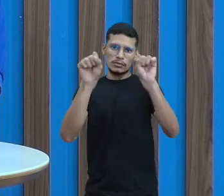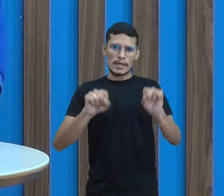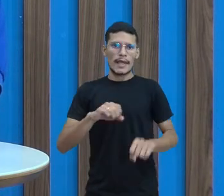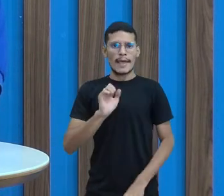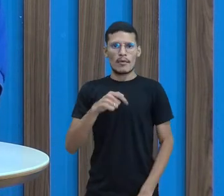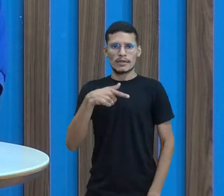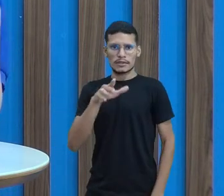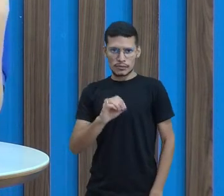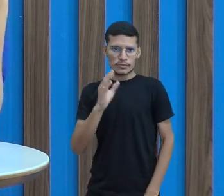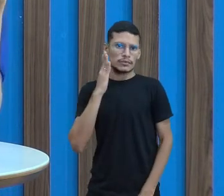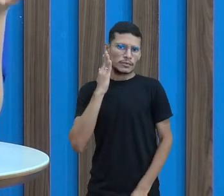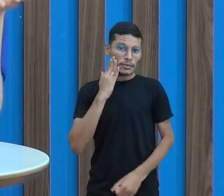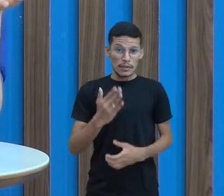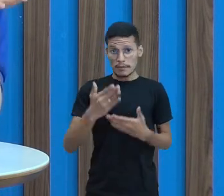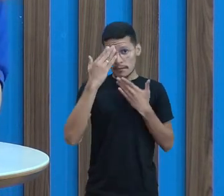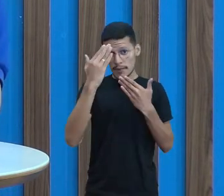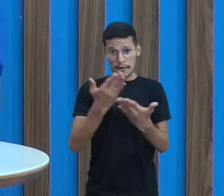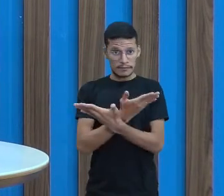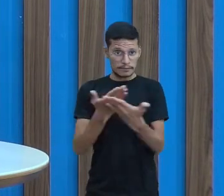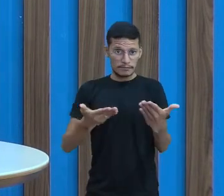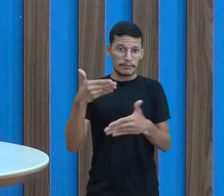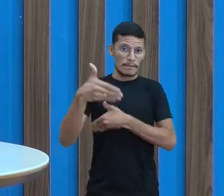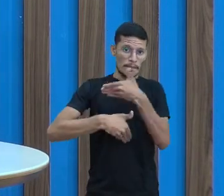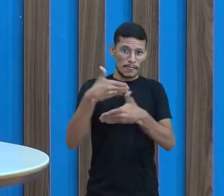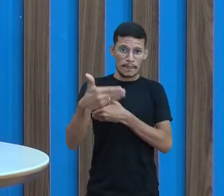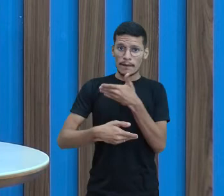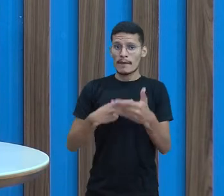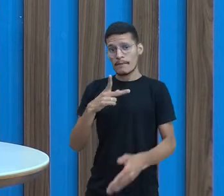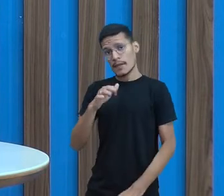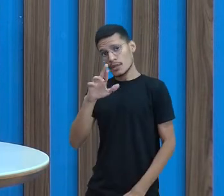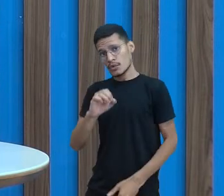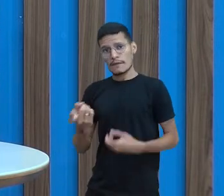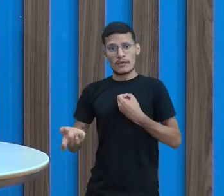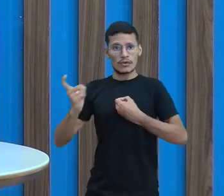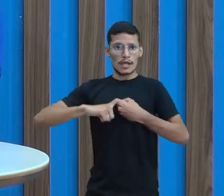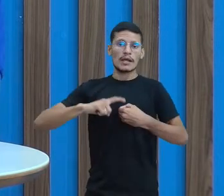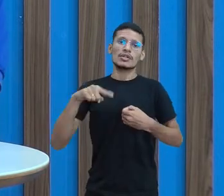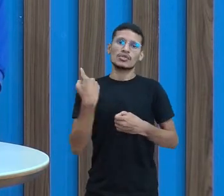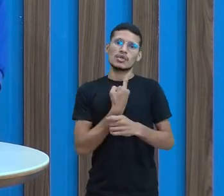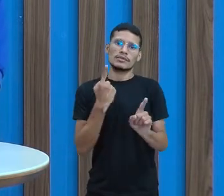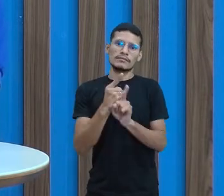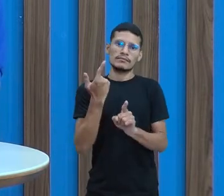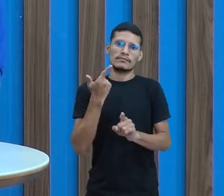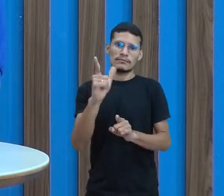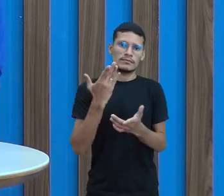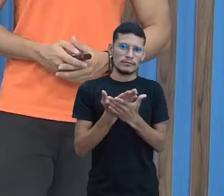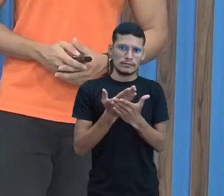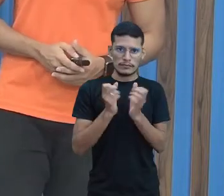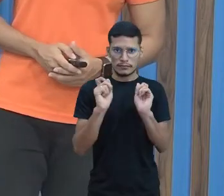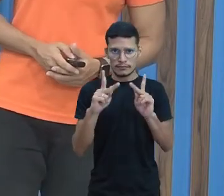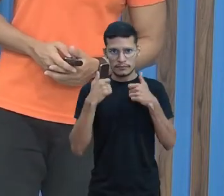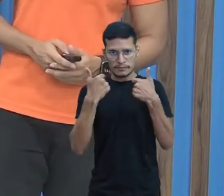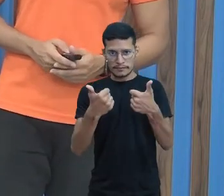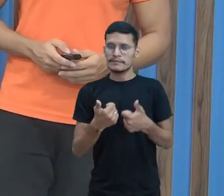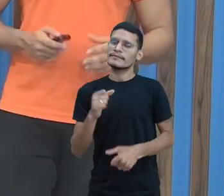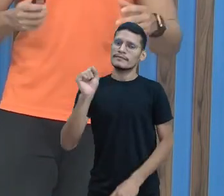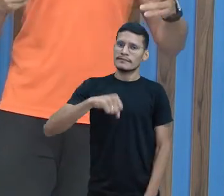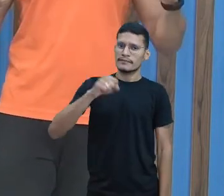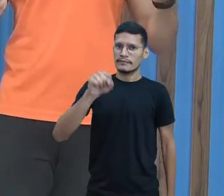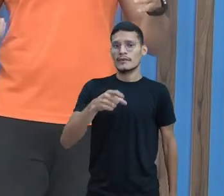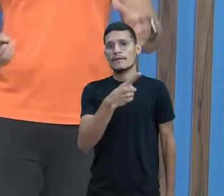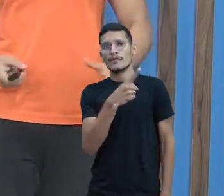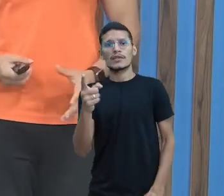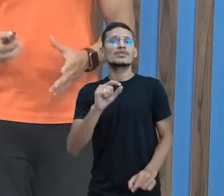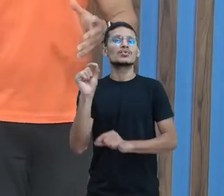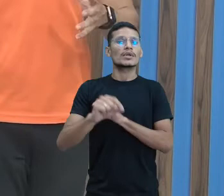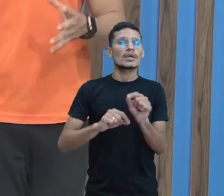certo? Então, muito obrigada pela presença. Pedro, eu vou passar a palavra de volta, a gente se vê na próxima aula, tá bom? Isso mesmo, pessoal. Você pode